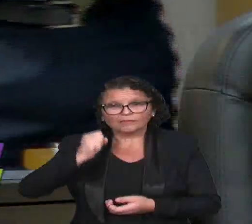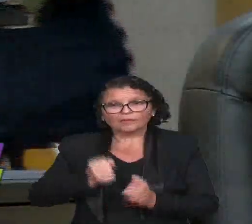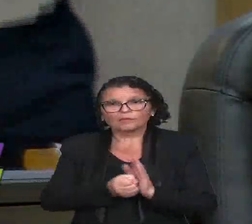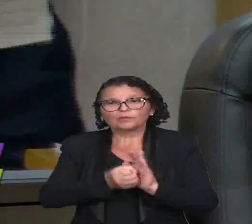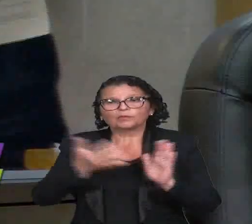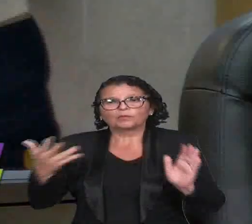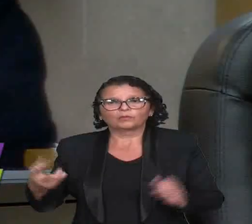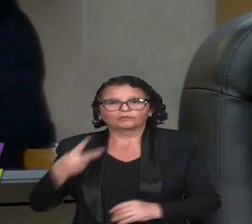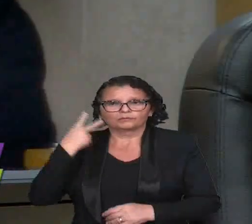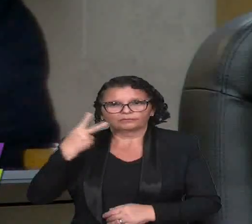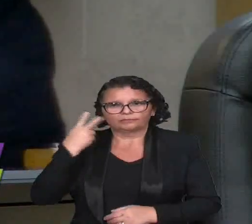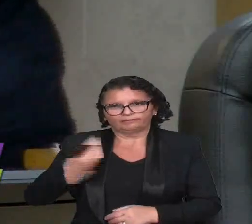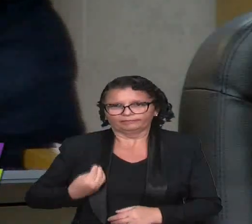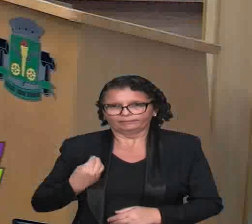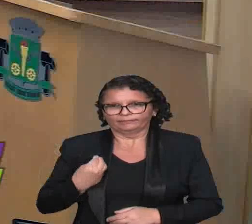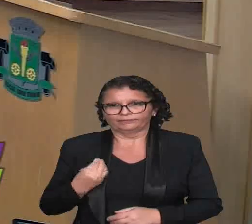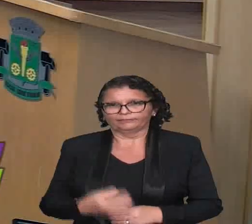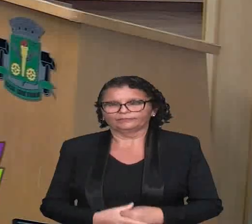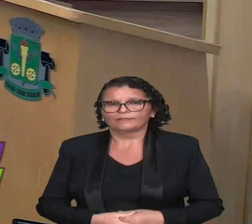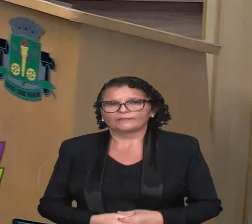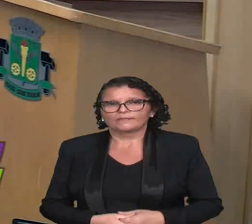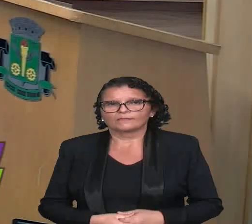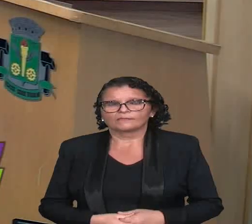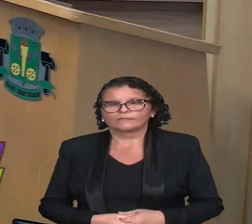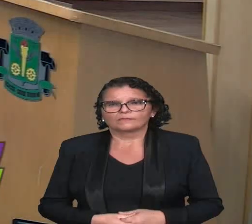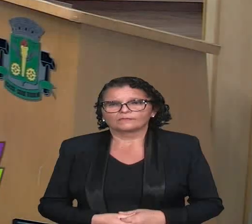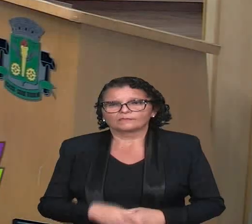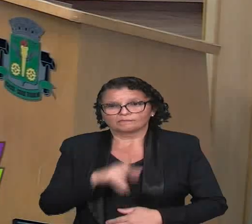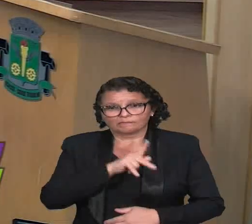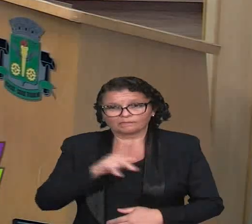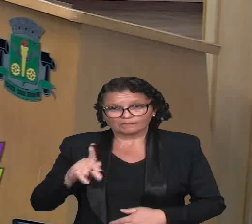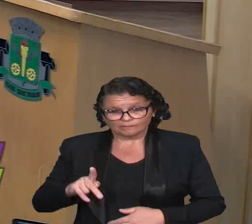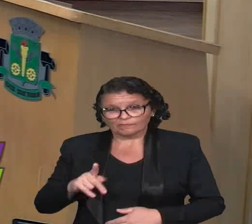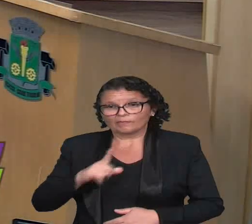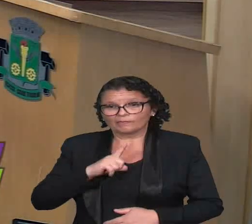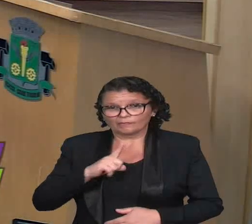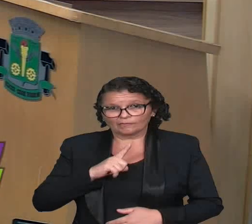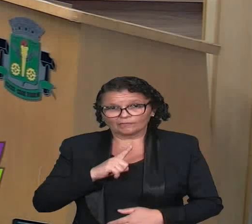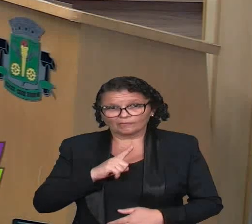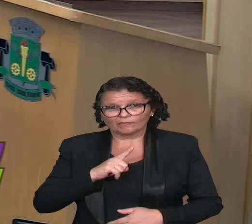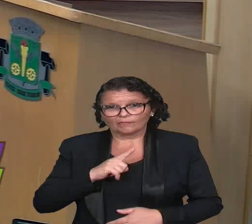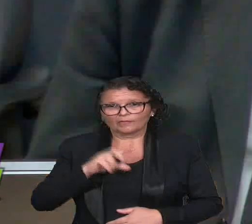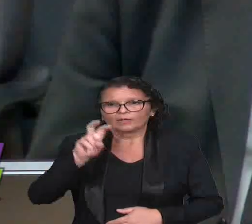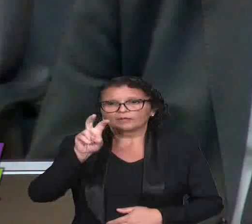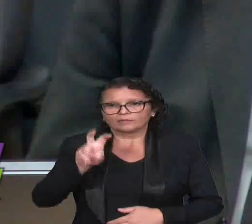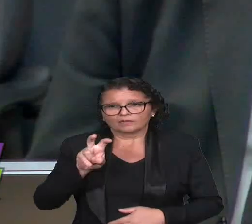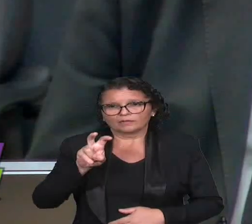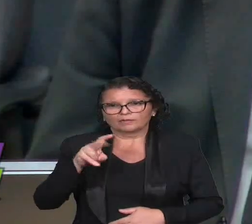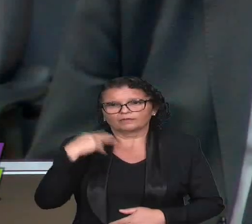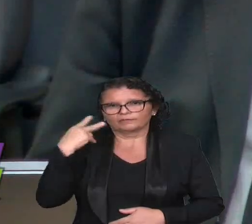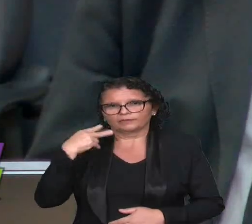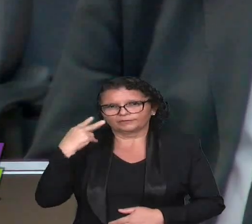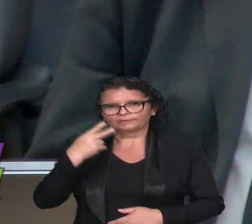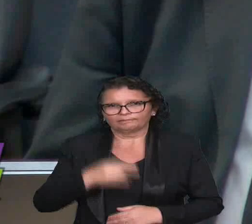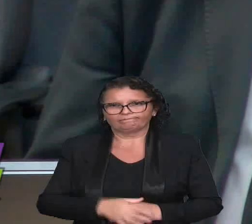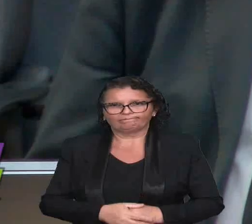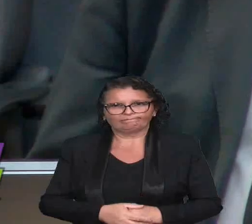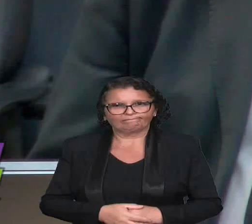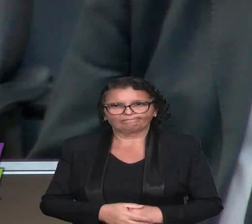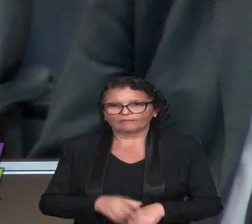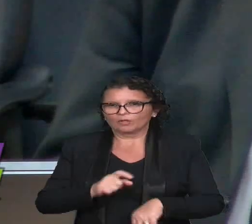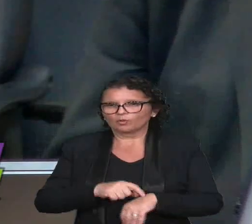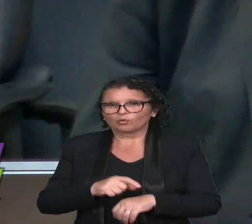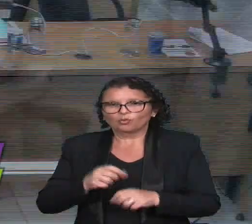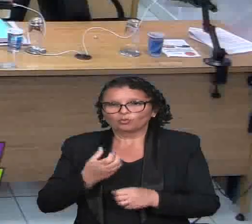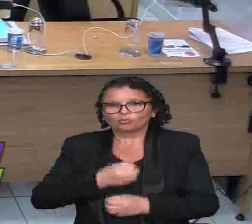anuncia n de vereadores presente senhor presidente encontram-se presentes cinco vereadores não havendo número